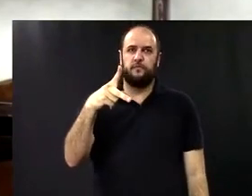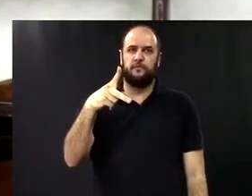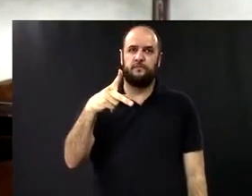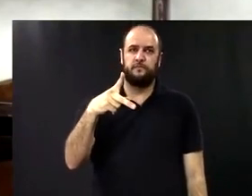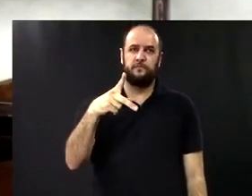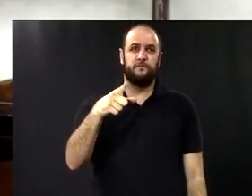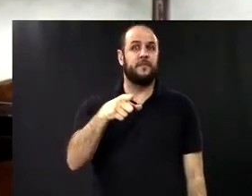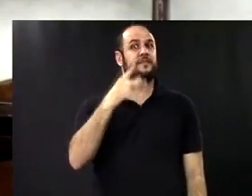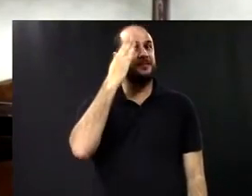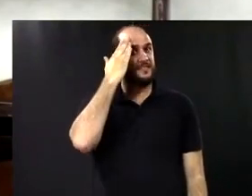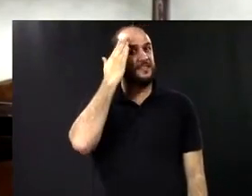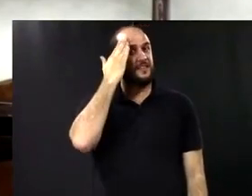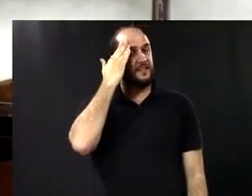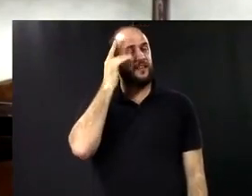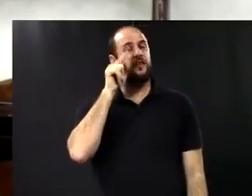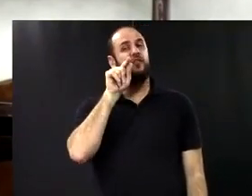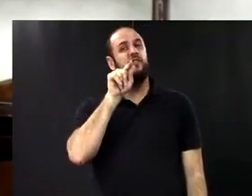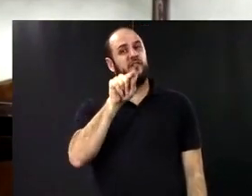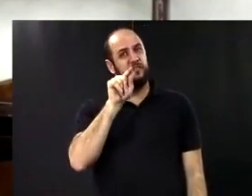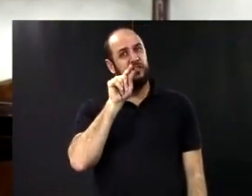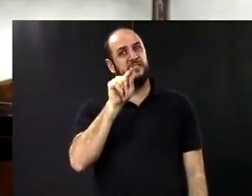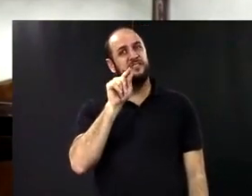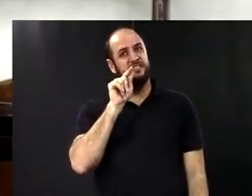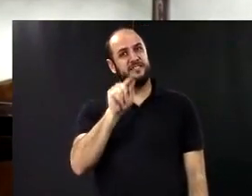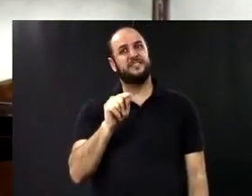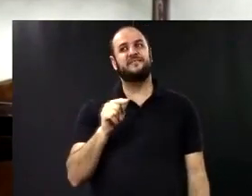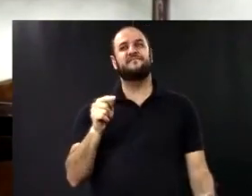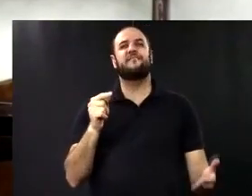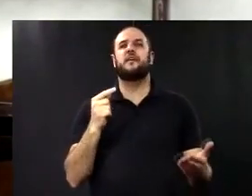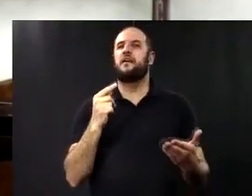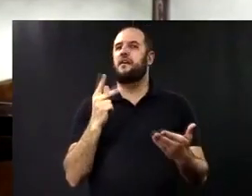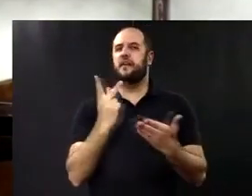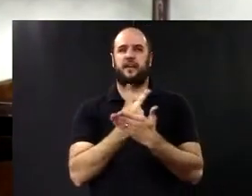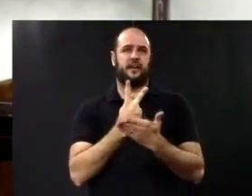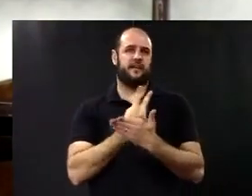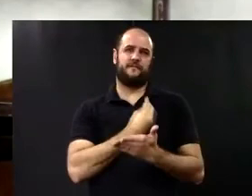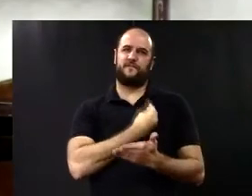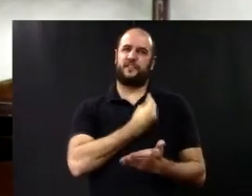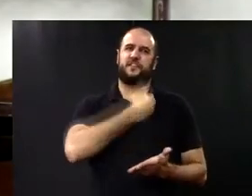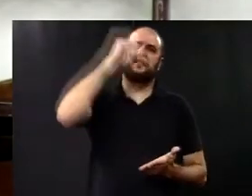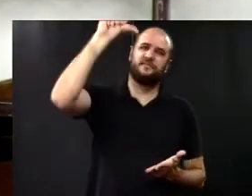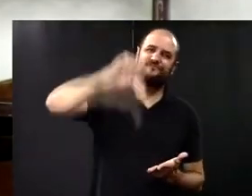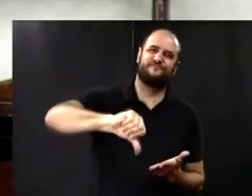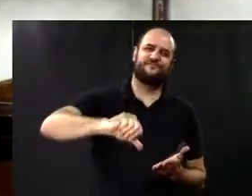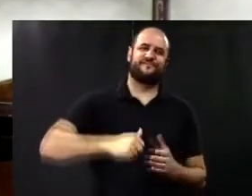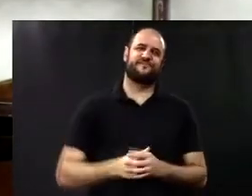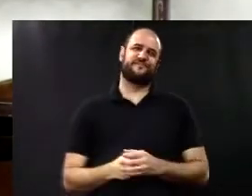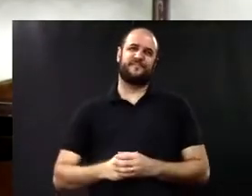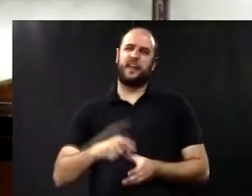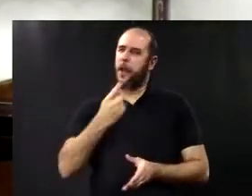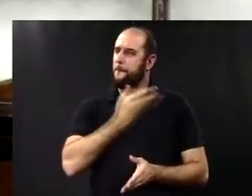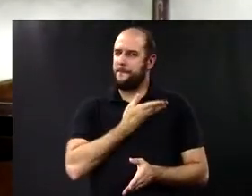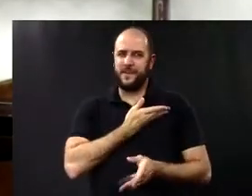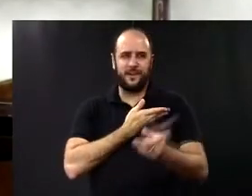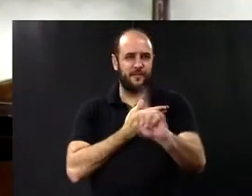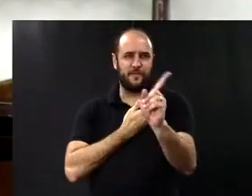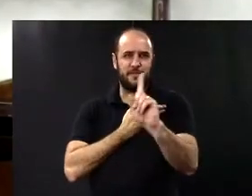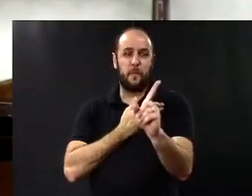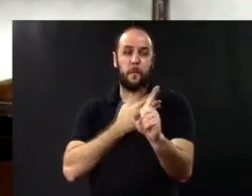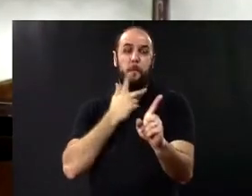saiba que você está fazendo um grande desserviço a ele. Você não é amigo, não. Você é